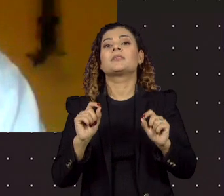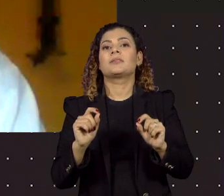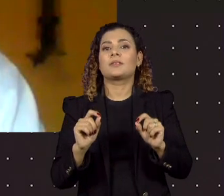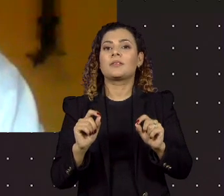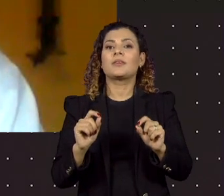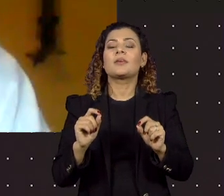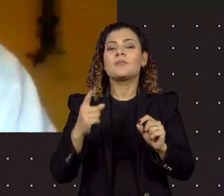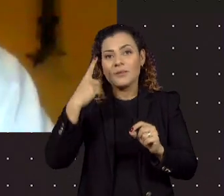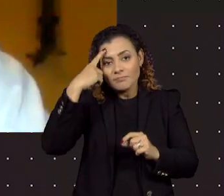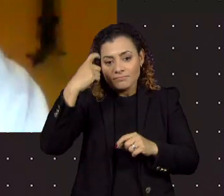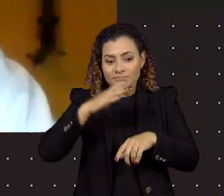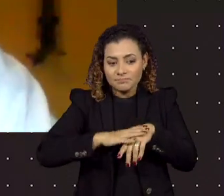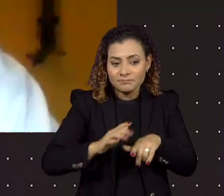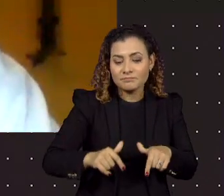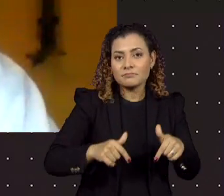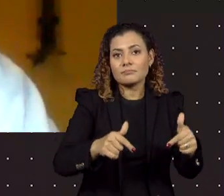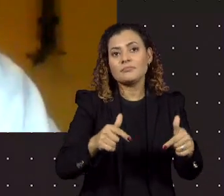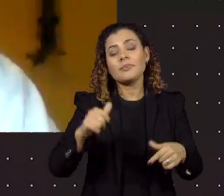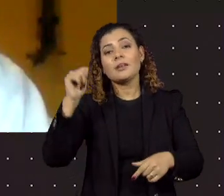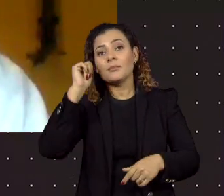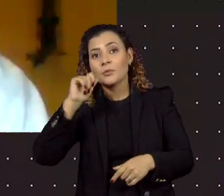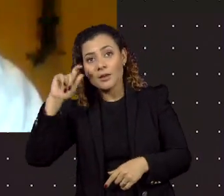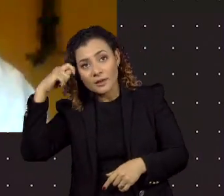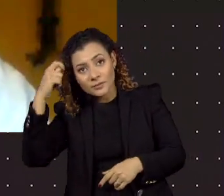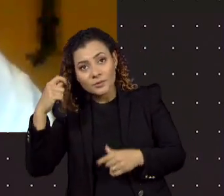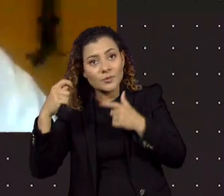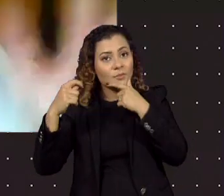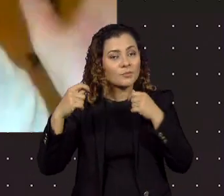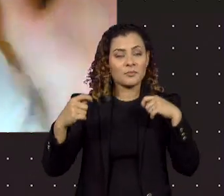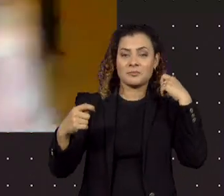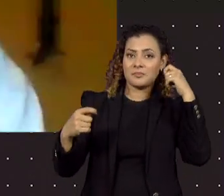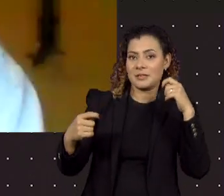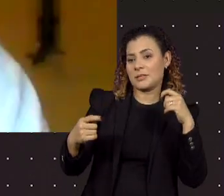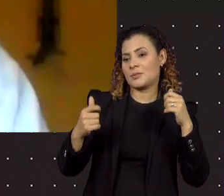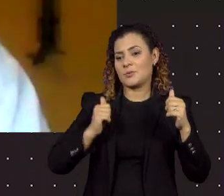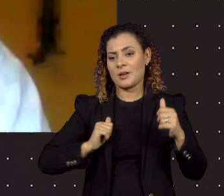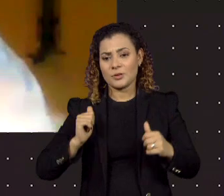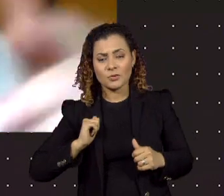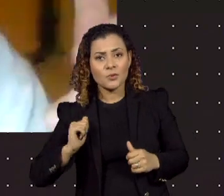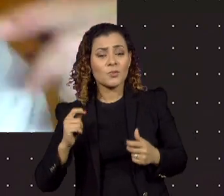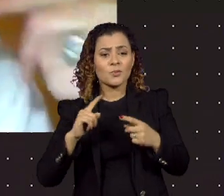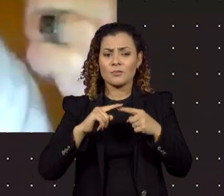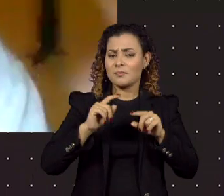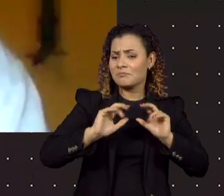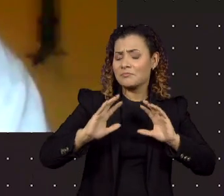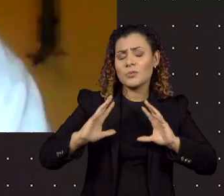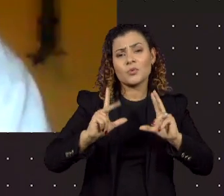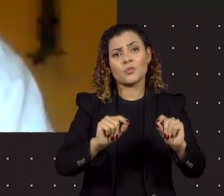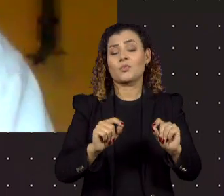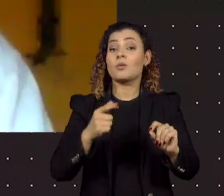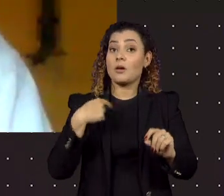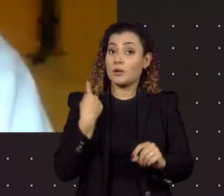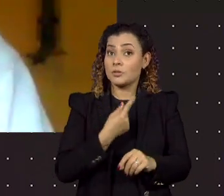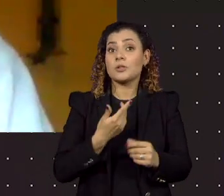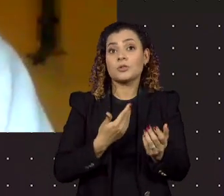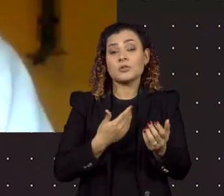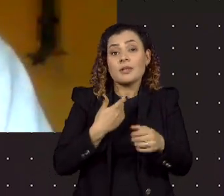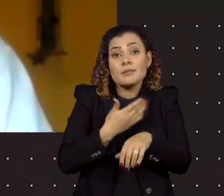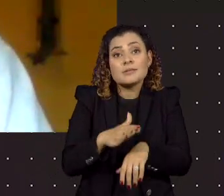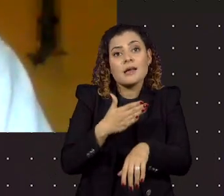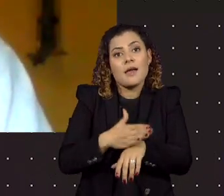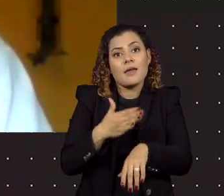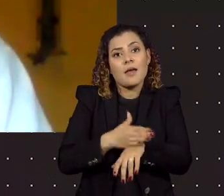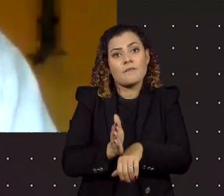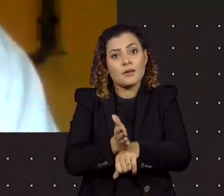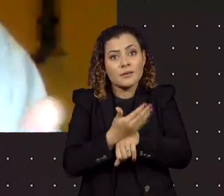do Ilo para o ator e para a atriz. Ele sempre, embora a gente começava ensaiando com